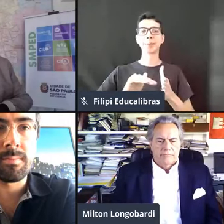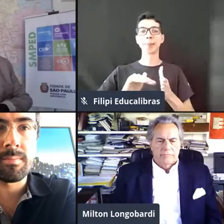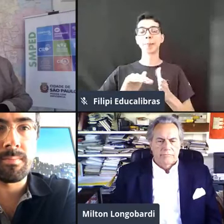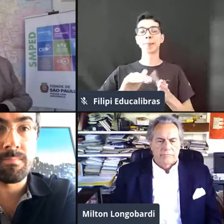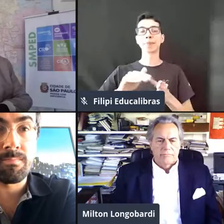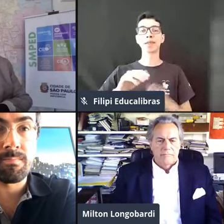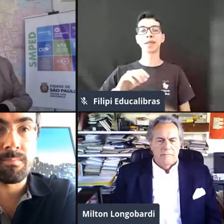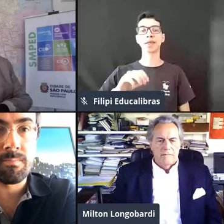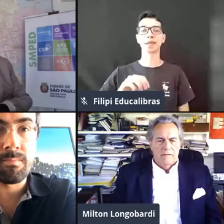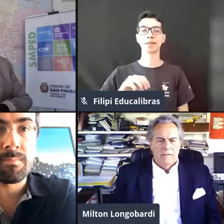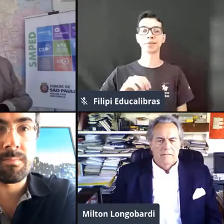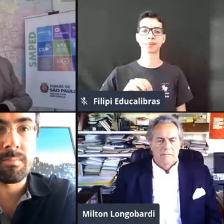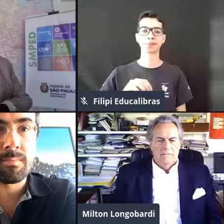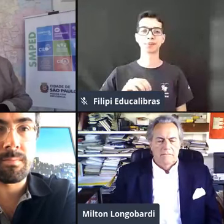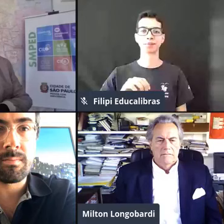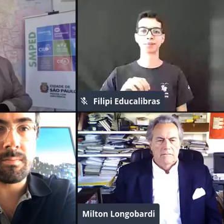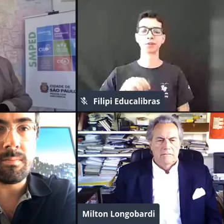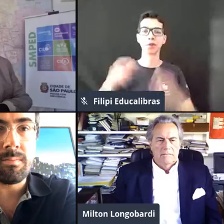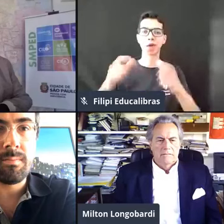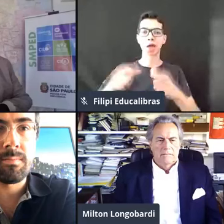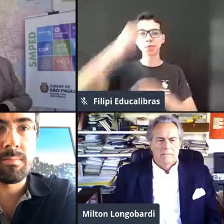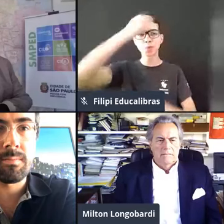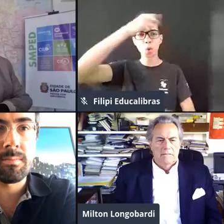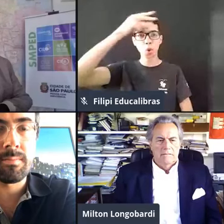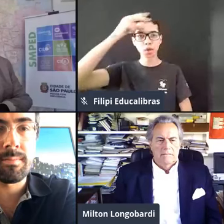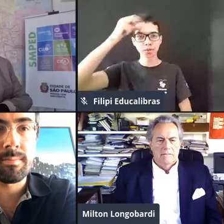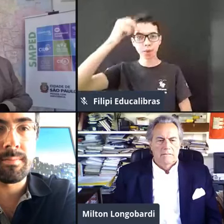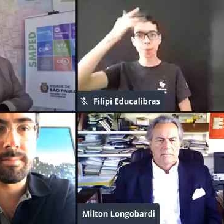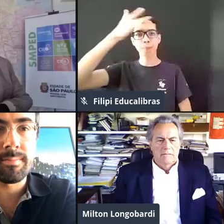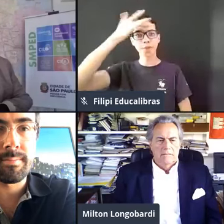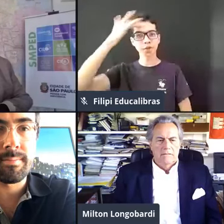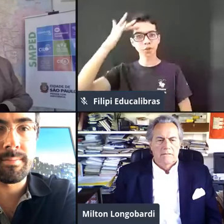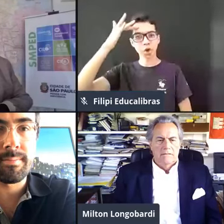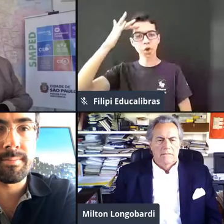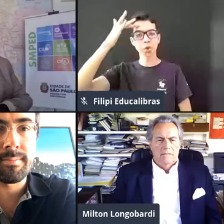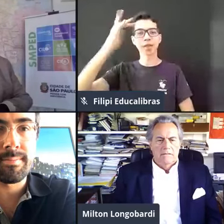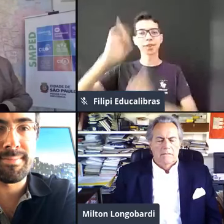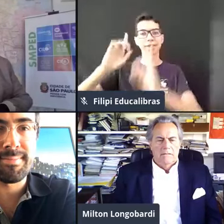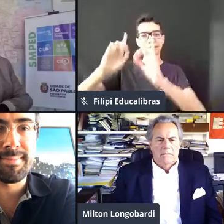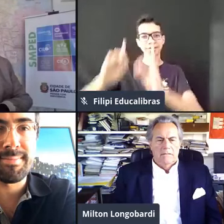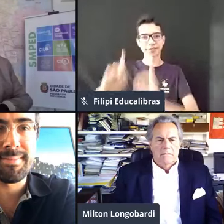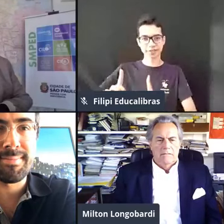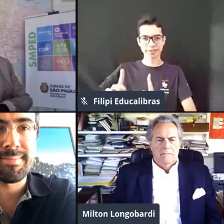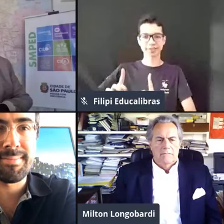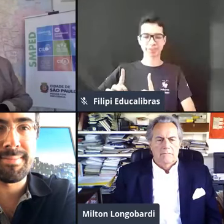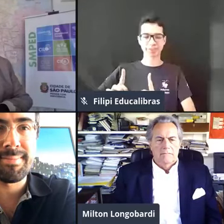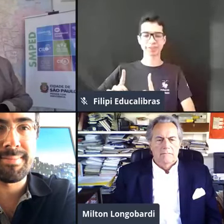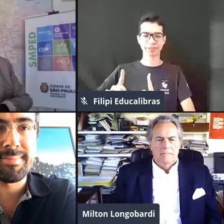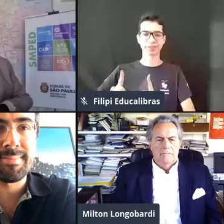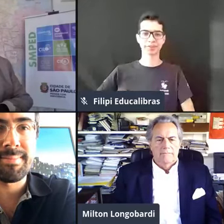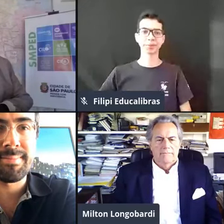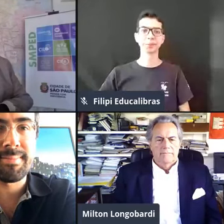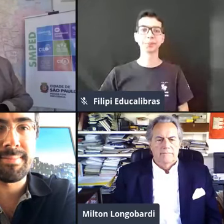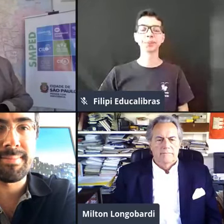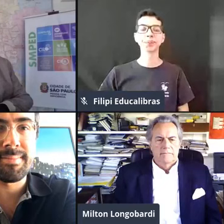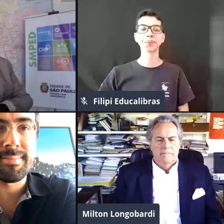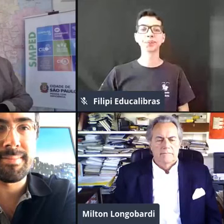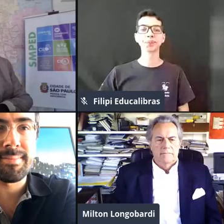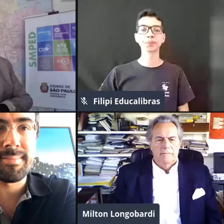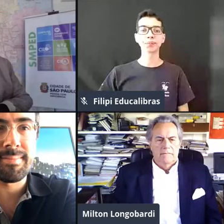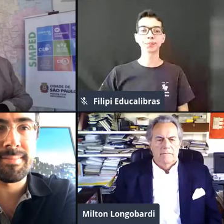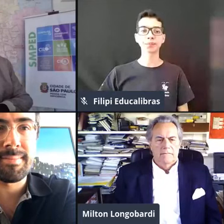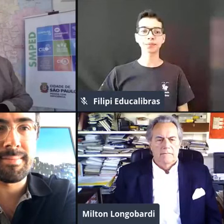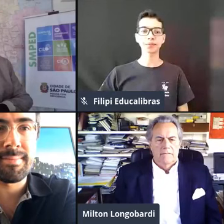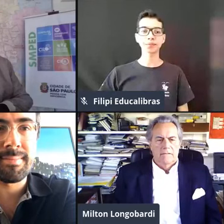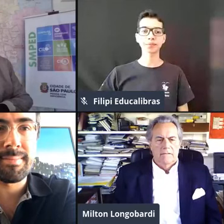Paulo. Comemorando por quê? Não sei se vocês têm a dimensão, mas a criação da Secretaria 15 anos